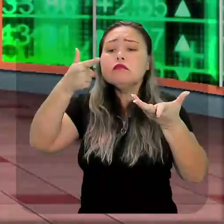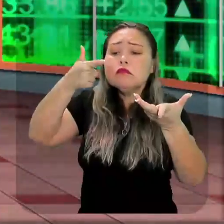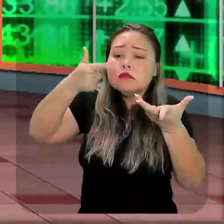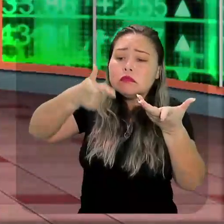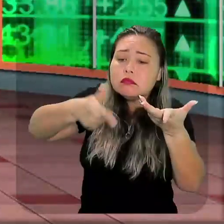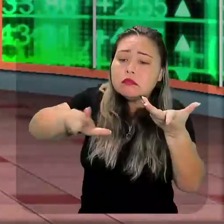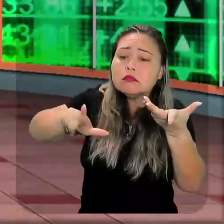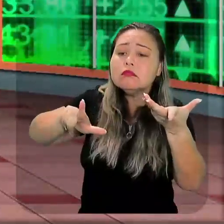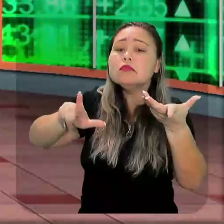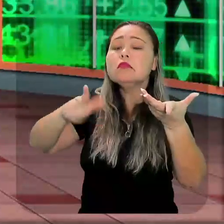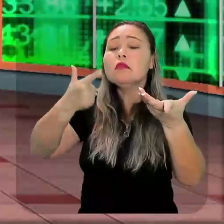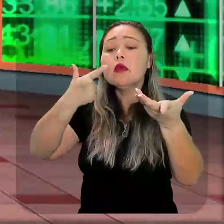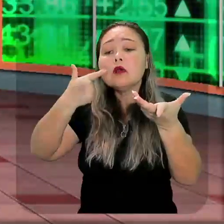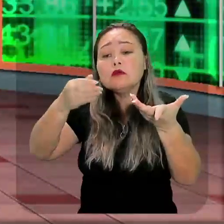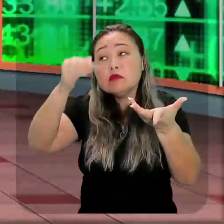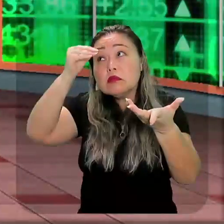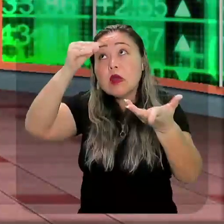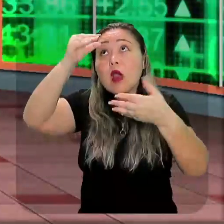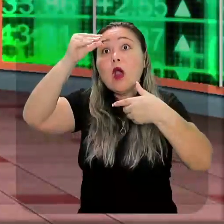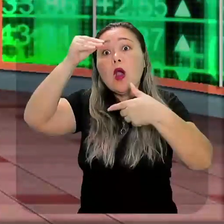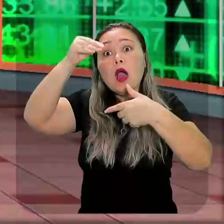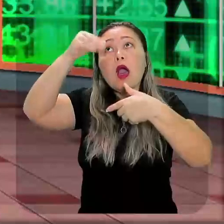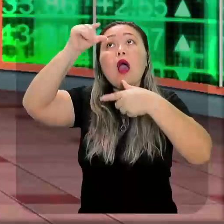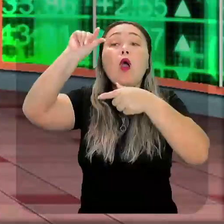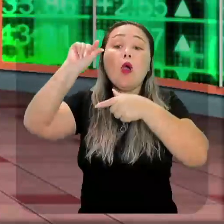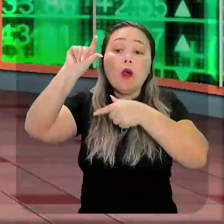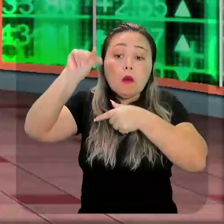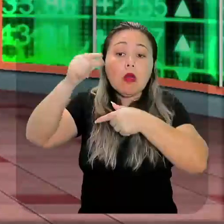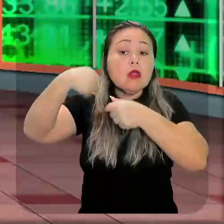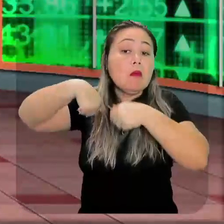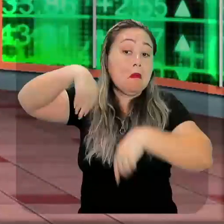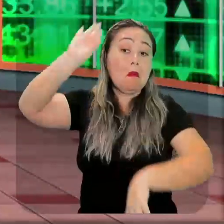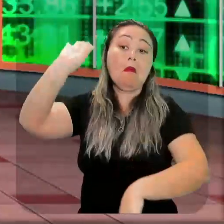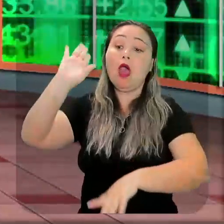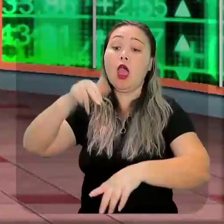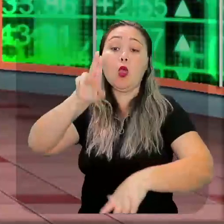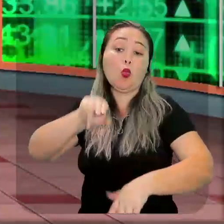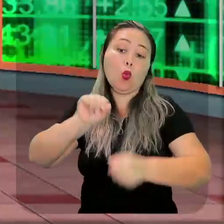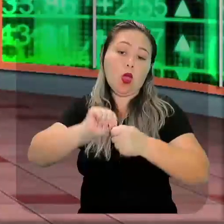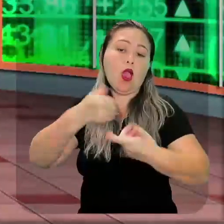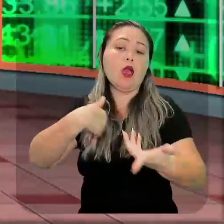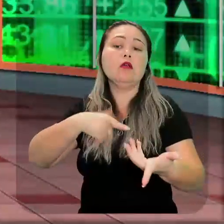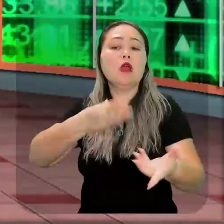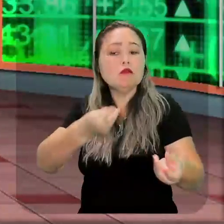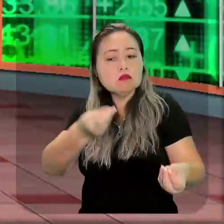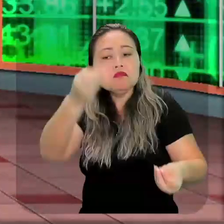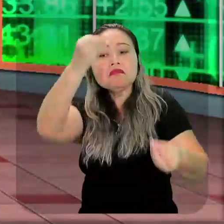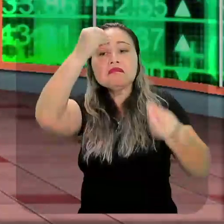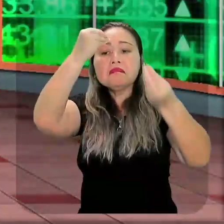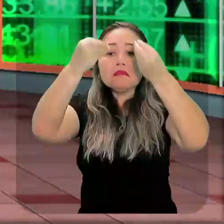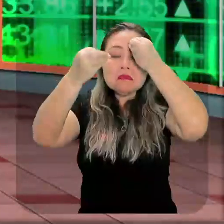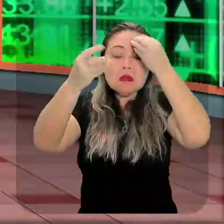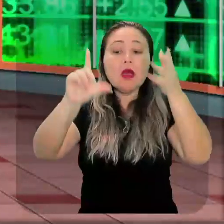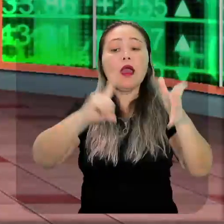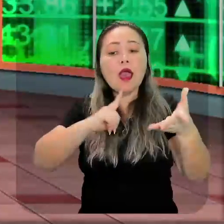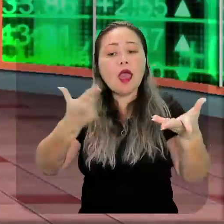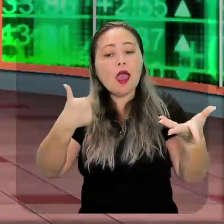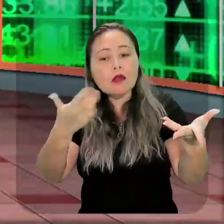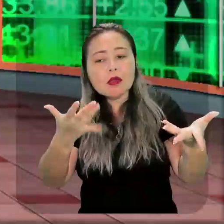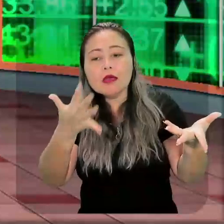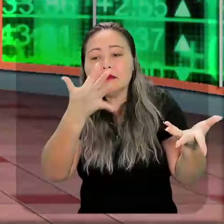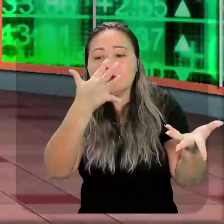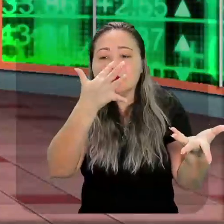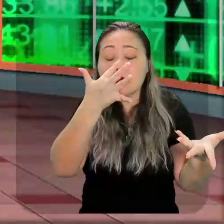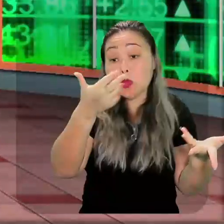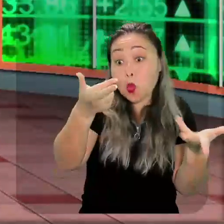reforçada. Conhecimento nunca é demais. É verdade, nunca. isso mesmo, né? Ah, não fiquei de recuperação, mas eu quero dar quero assistir isso